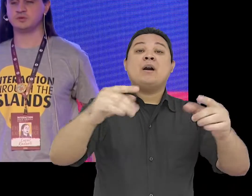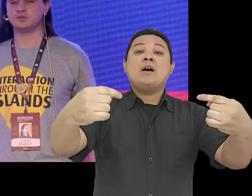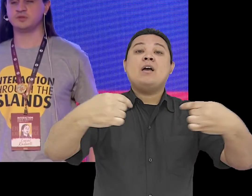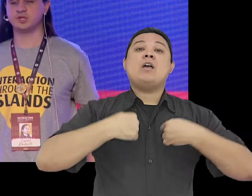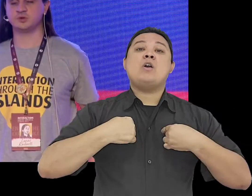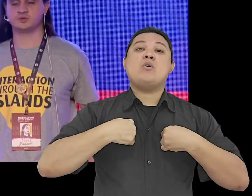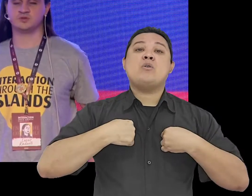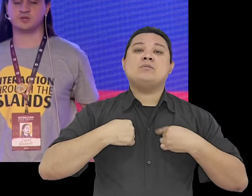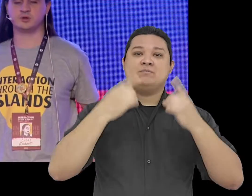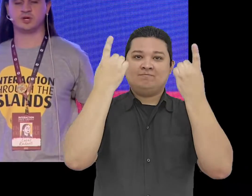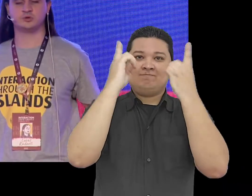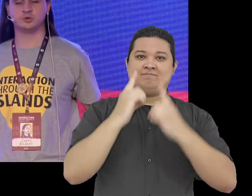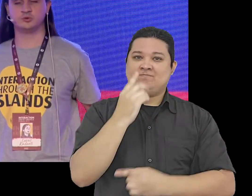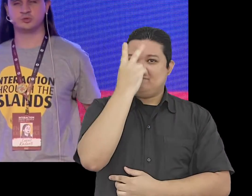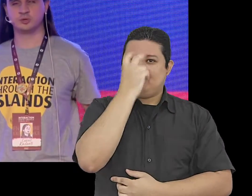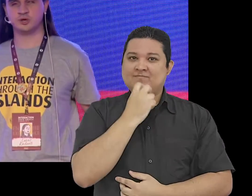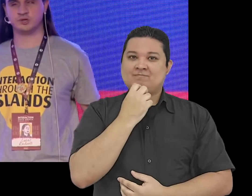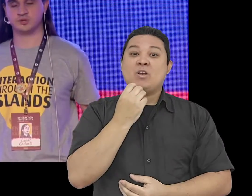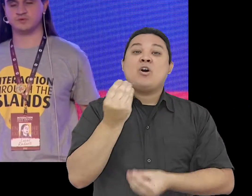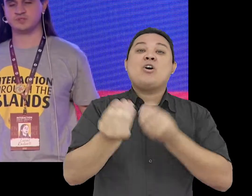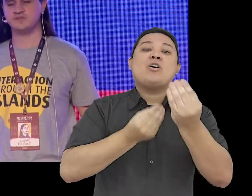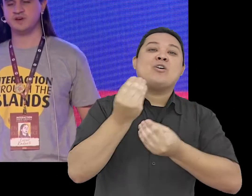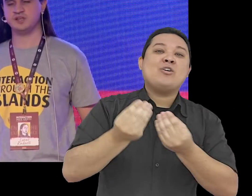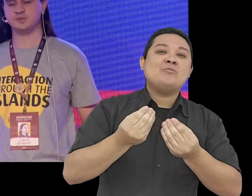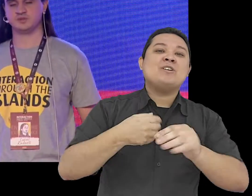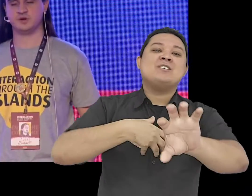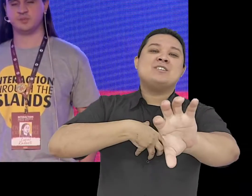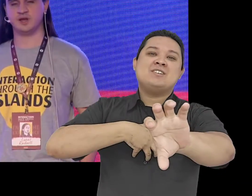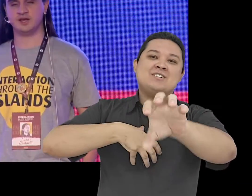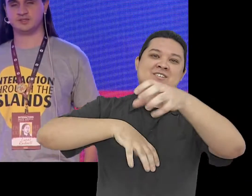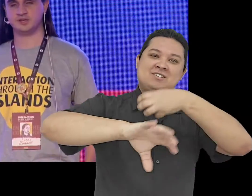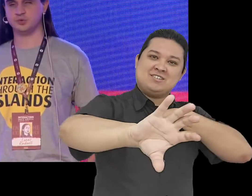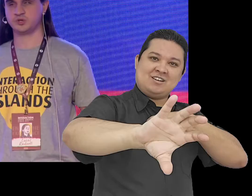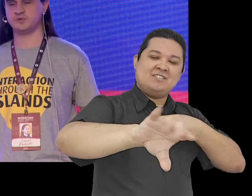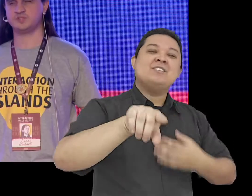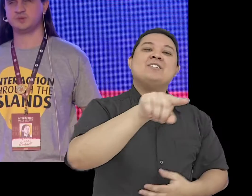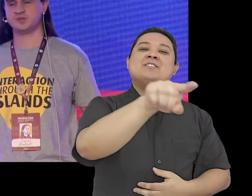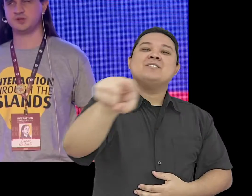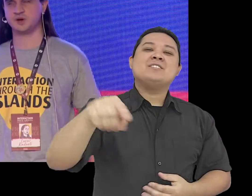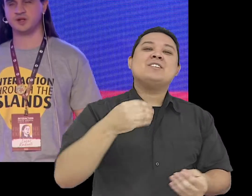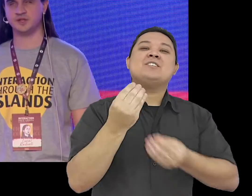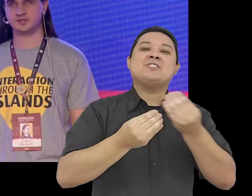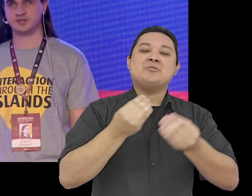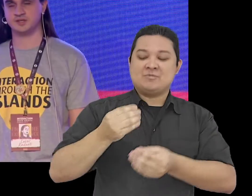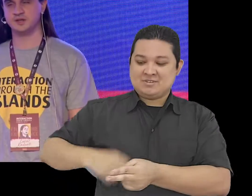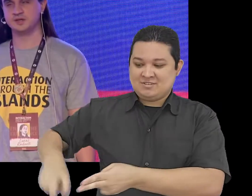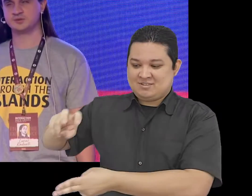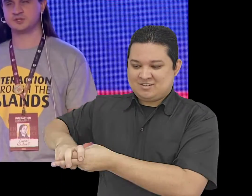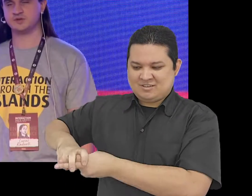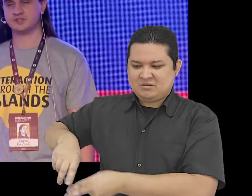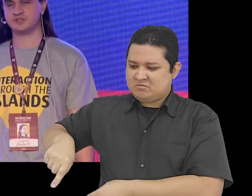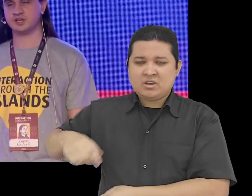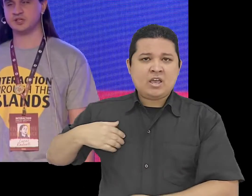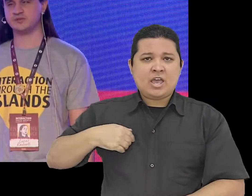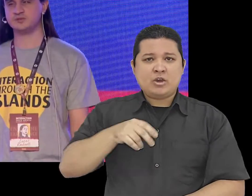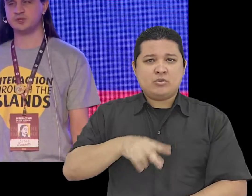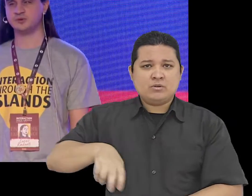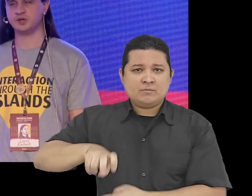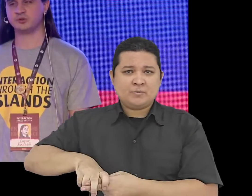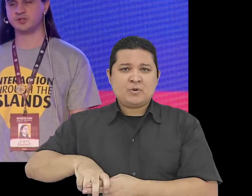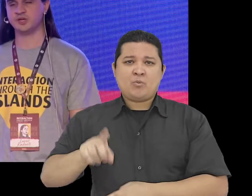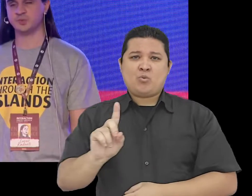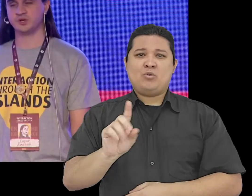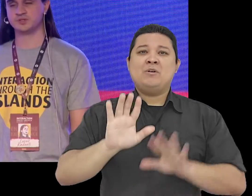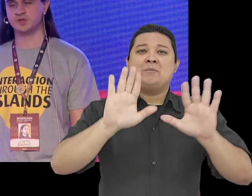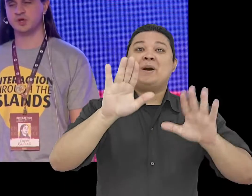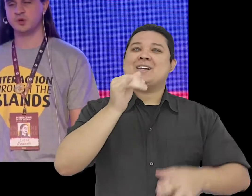você tentou só se colocar no seu lugar do que você faria para dar uma palestra e do que você precisaria de uma cadeira se você não vai sentar nela, talvez você não